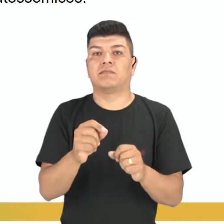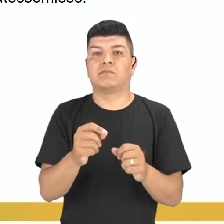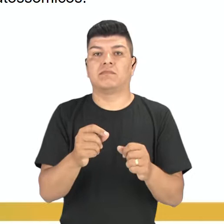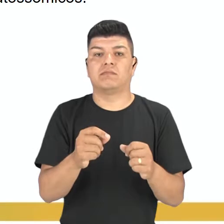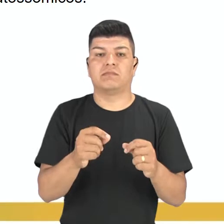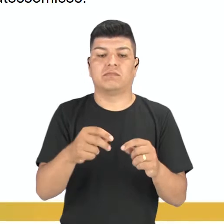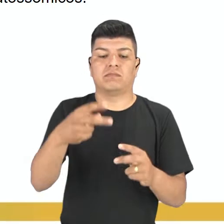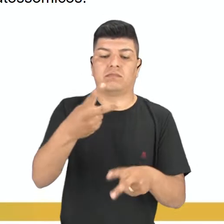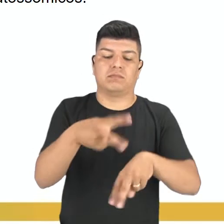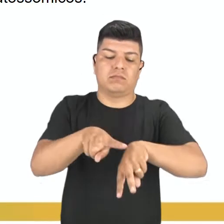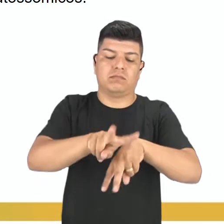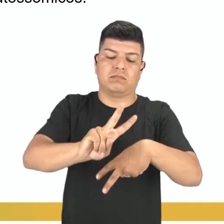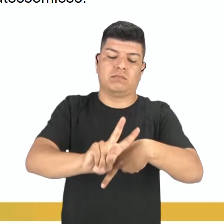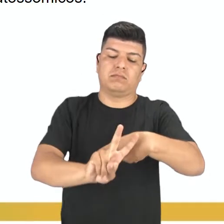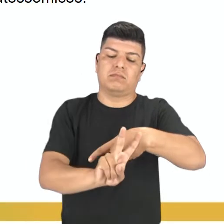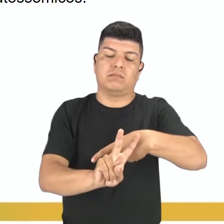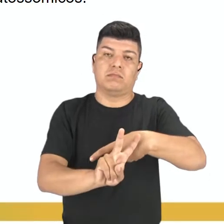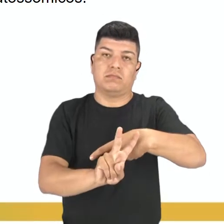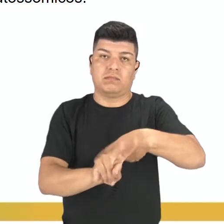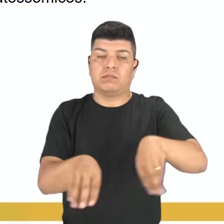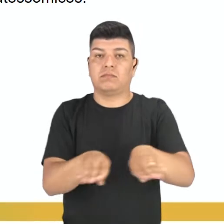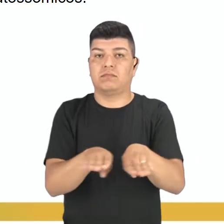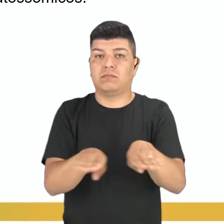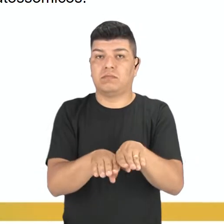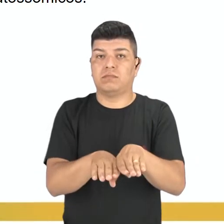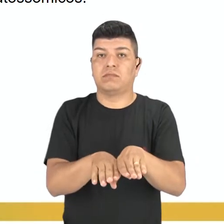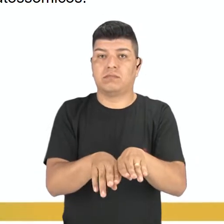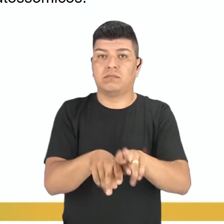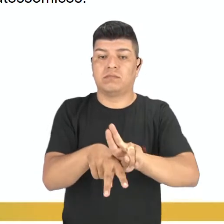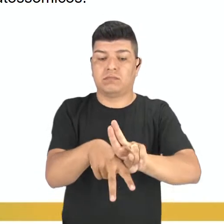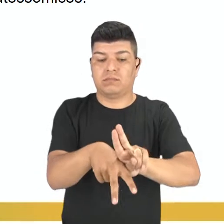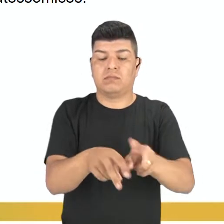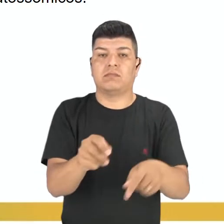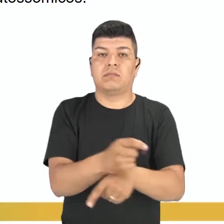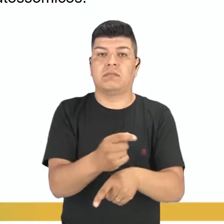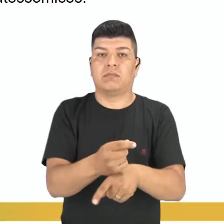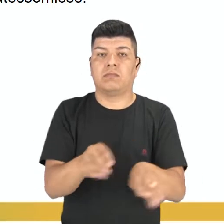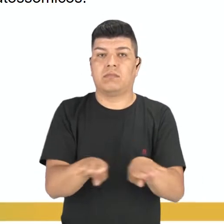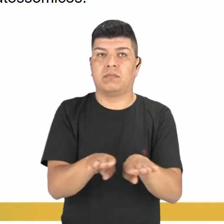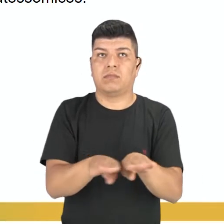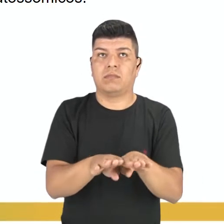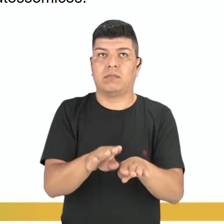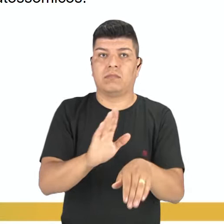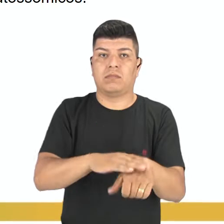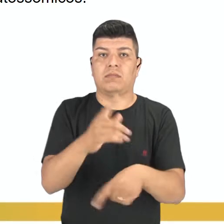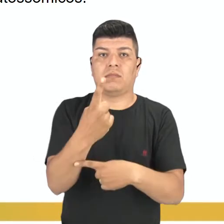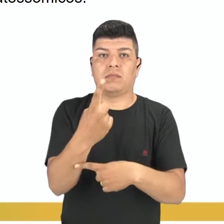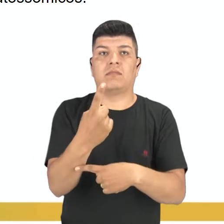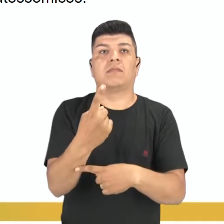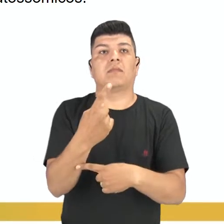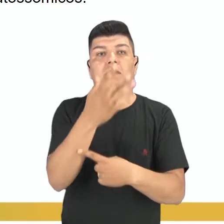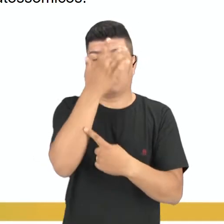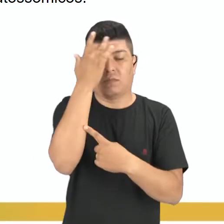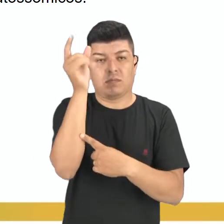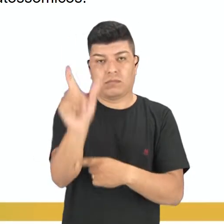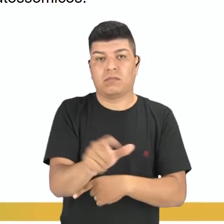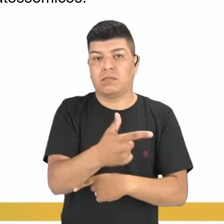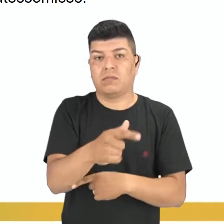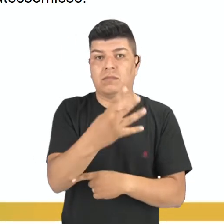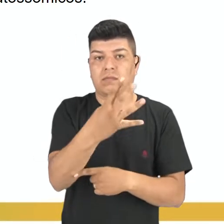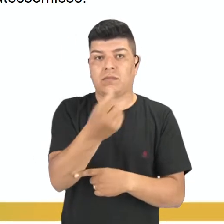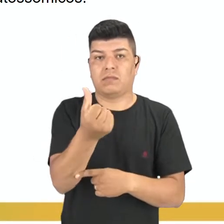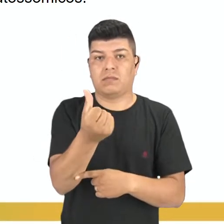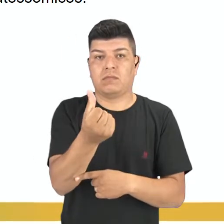autossômicos aquecido as iscas Então esse cromossomos eles podem ter um cromossomo a mais Então um dívida não vai ter